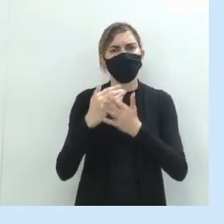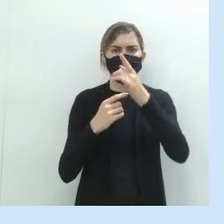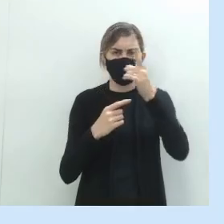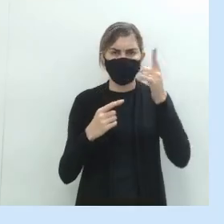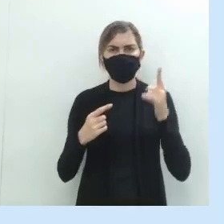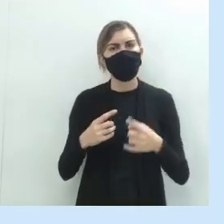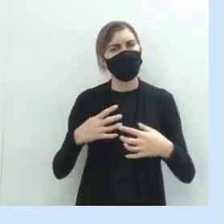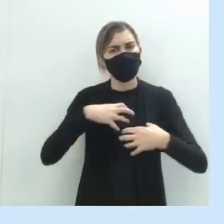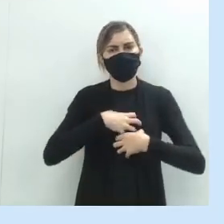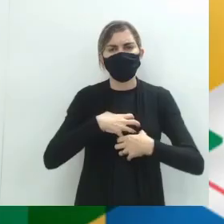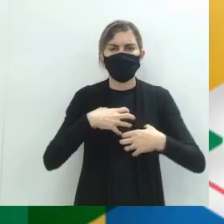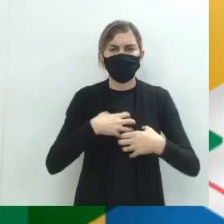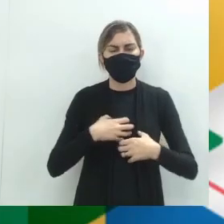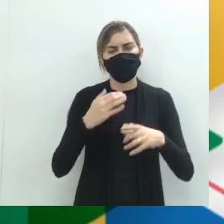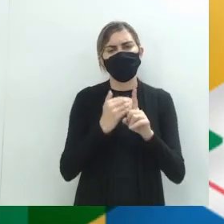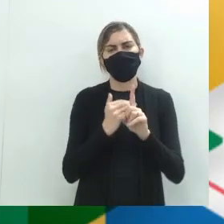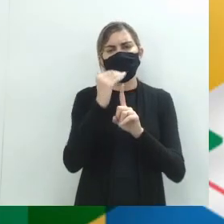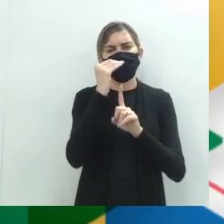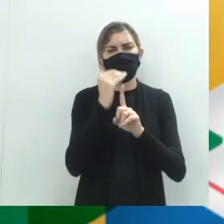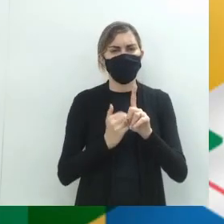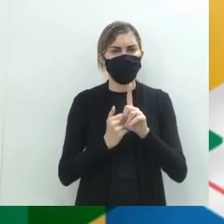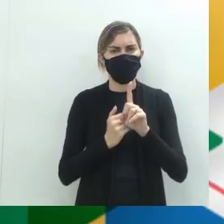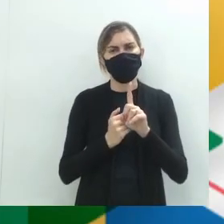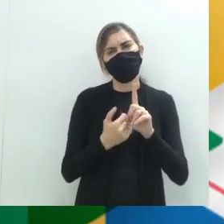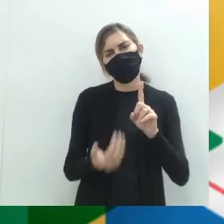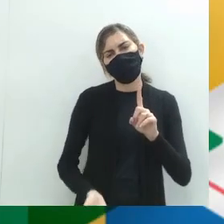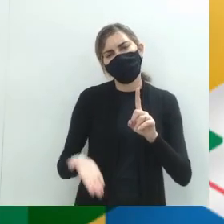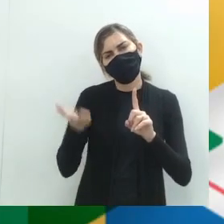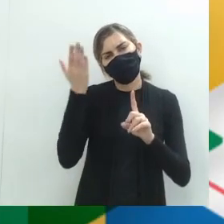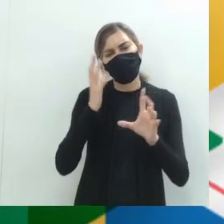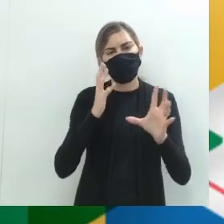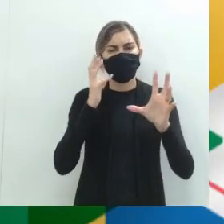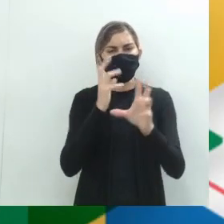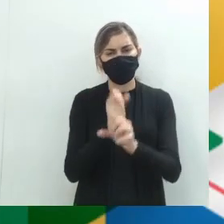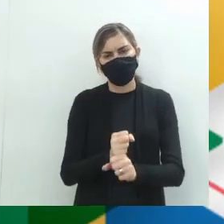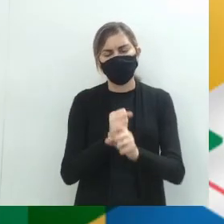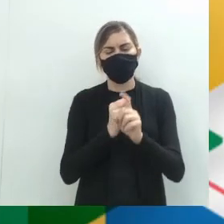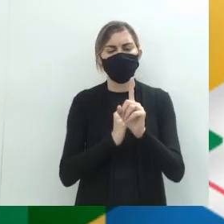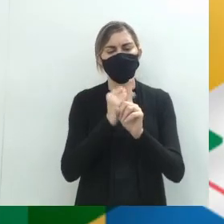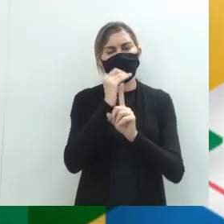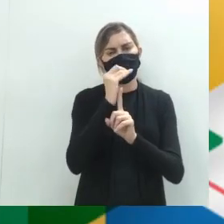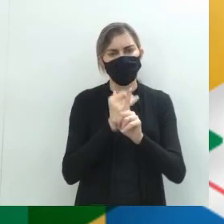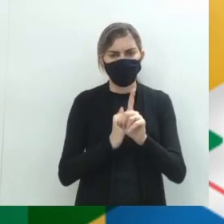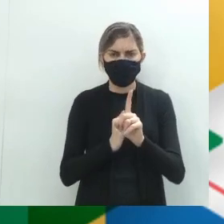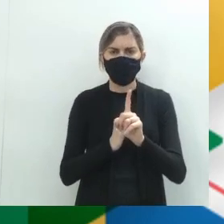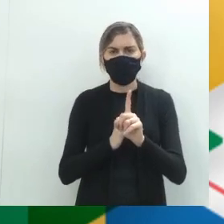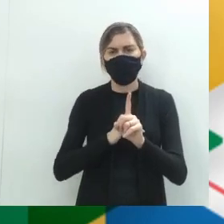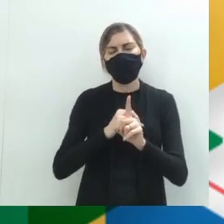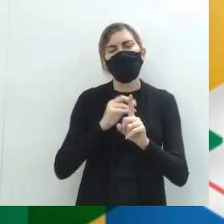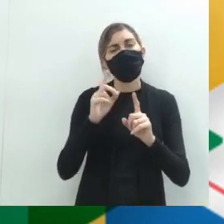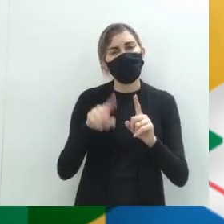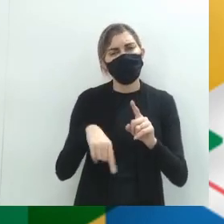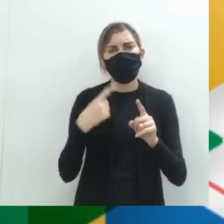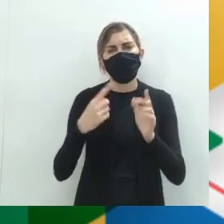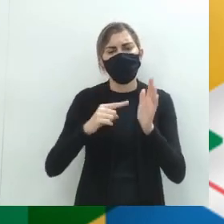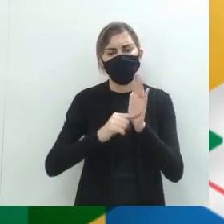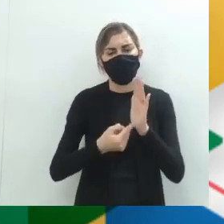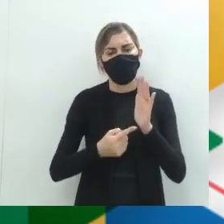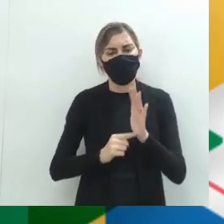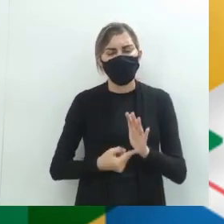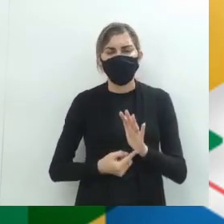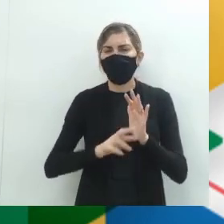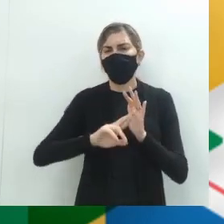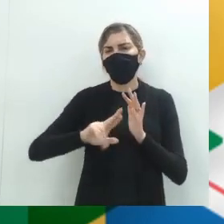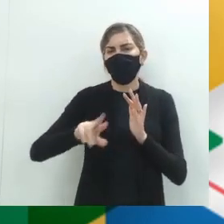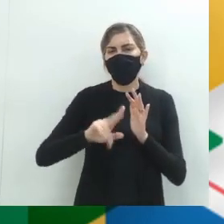a sensação térmica para se medir a temperatura do objeto é um critério